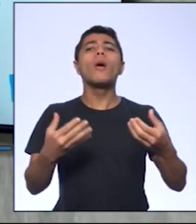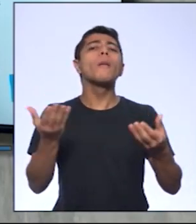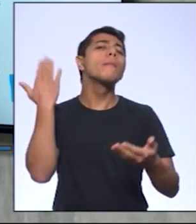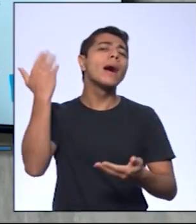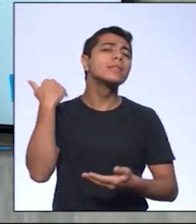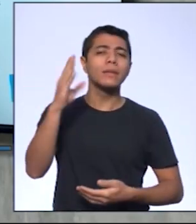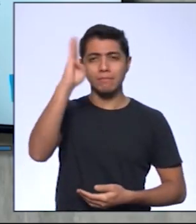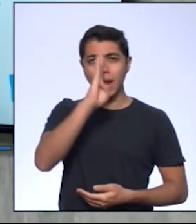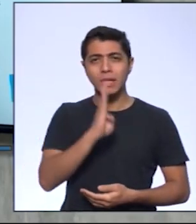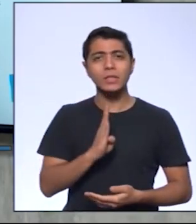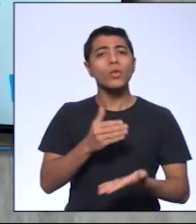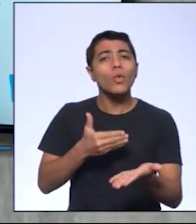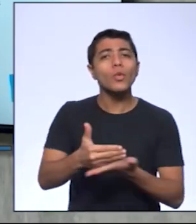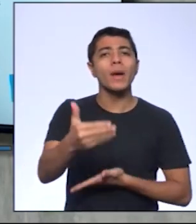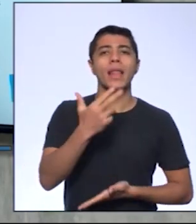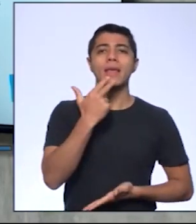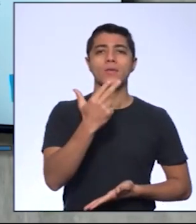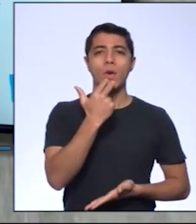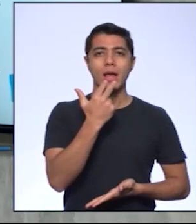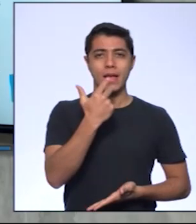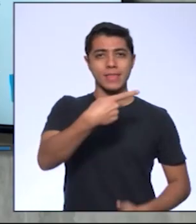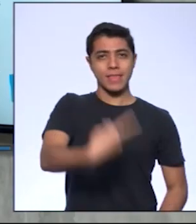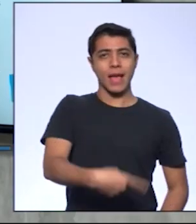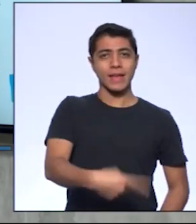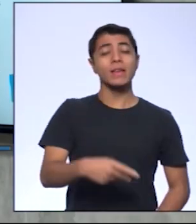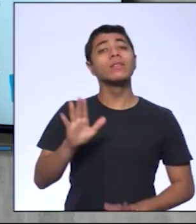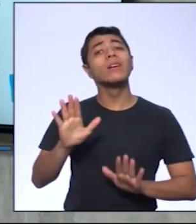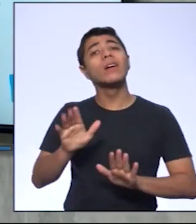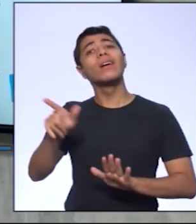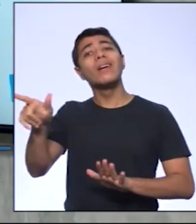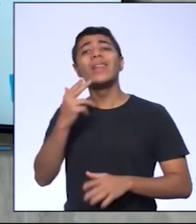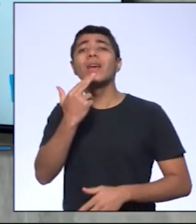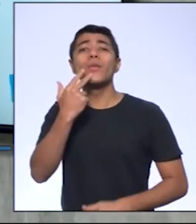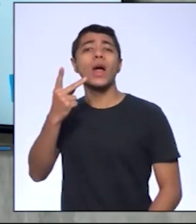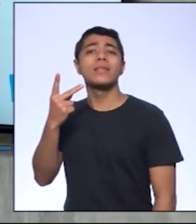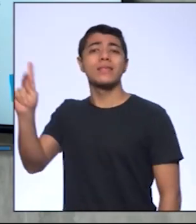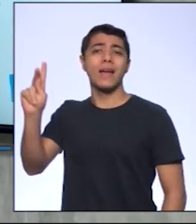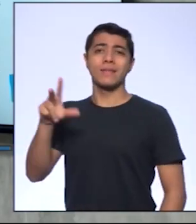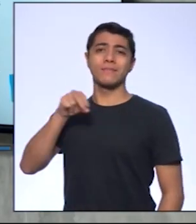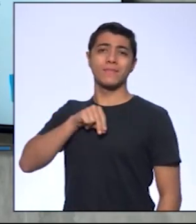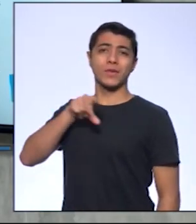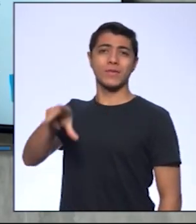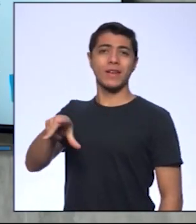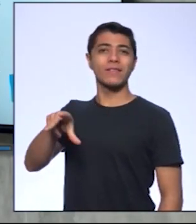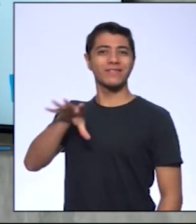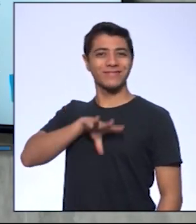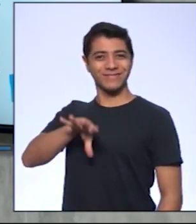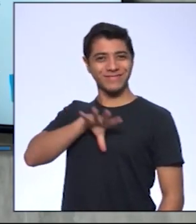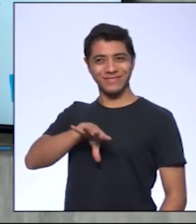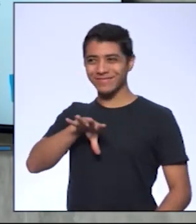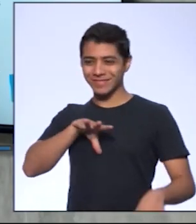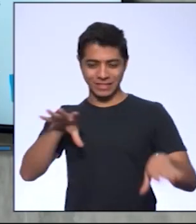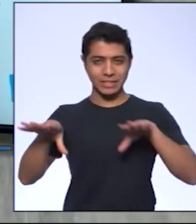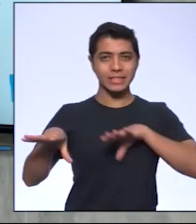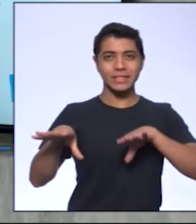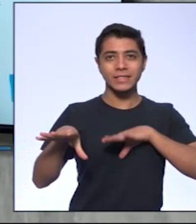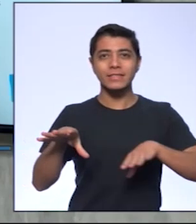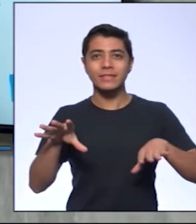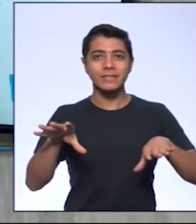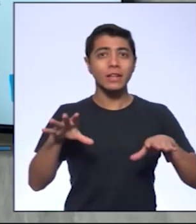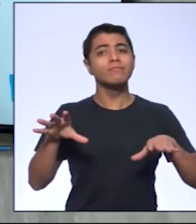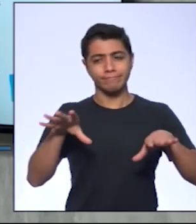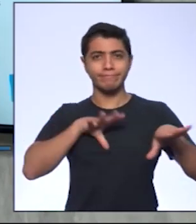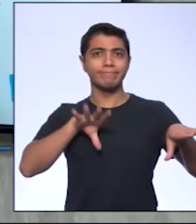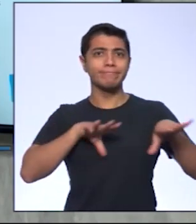no Brasil e essa língua falada em Portugal, mesmo tendo como referência que é a língua portuguesa. E o mais